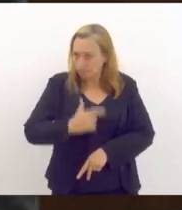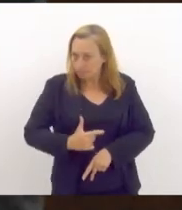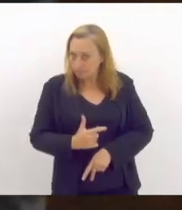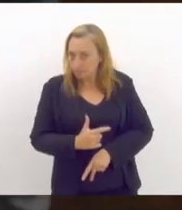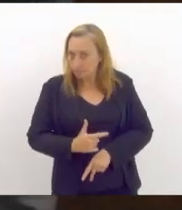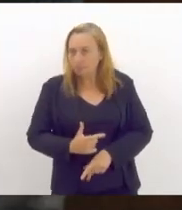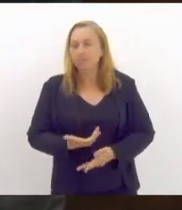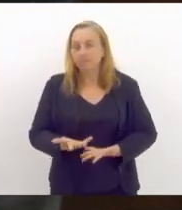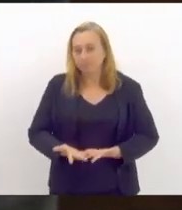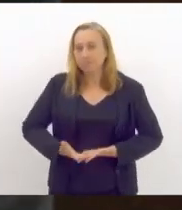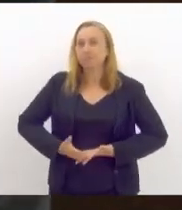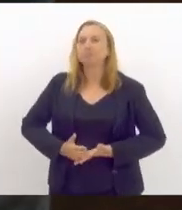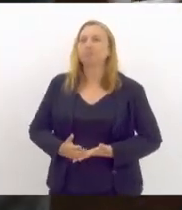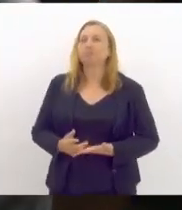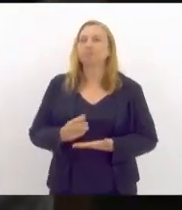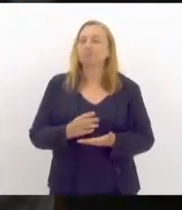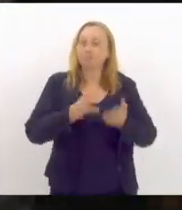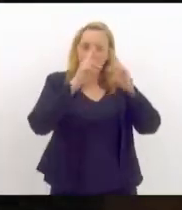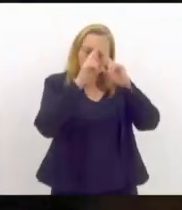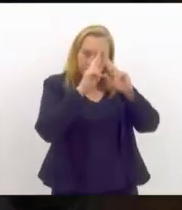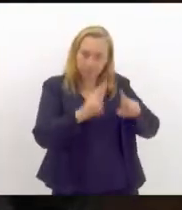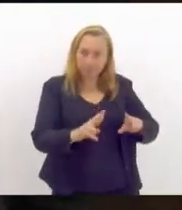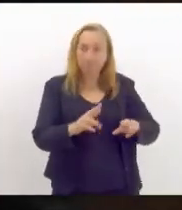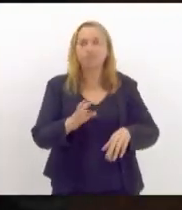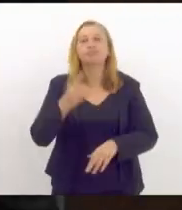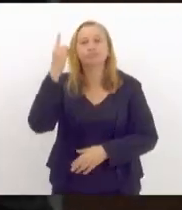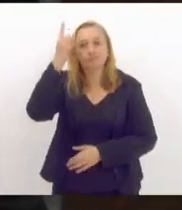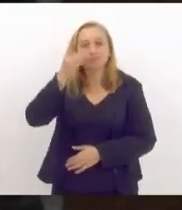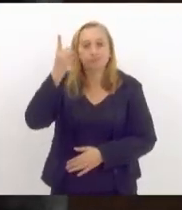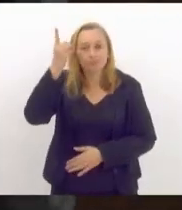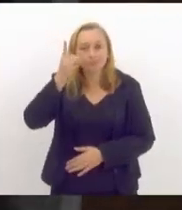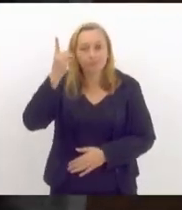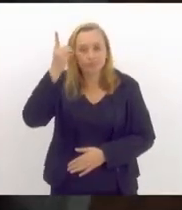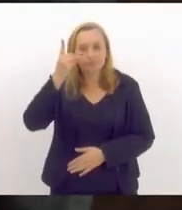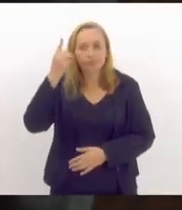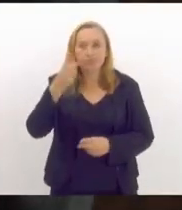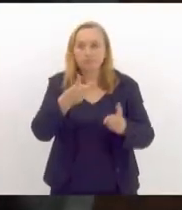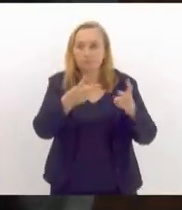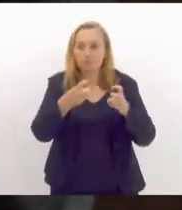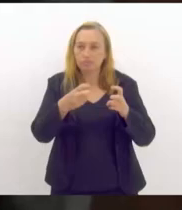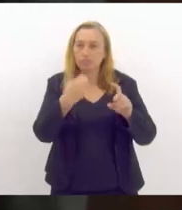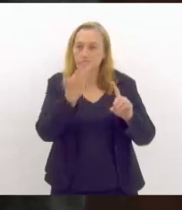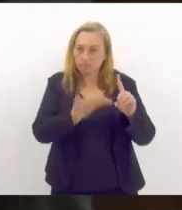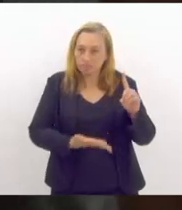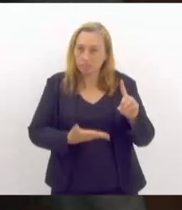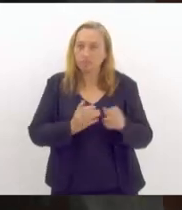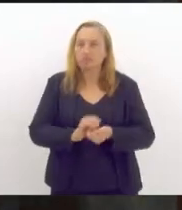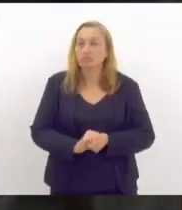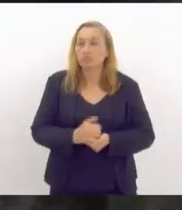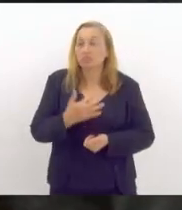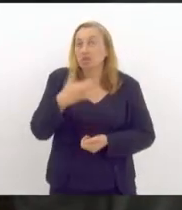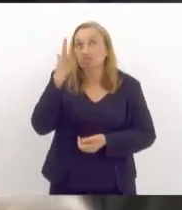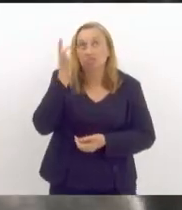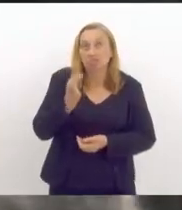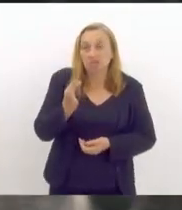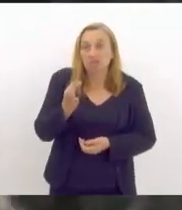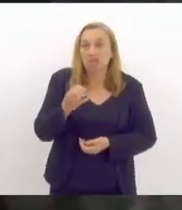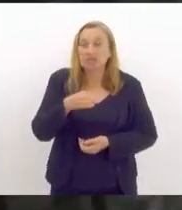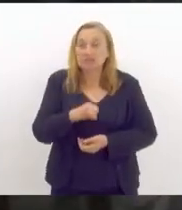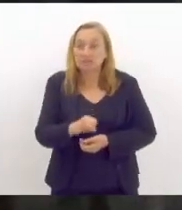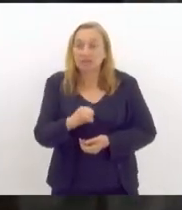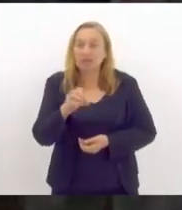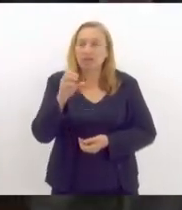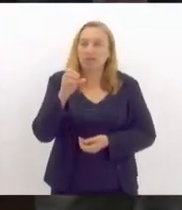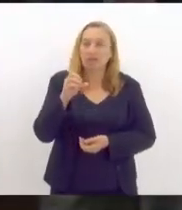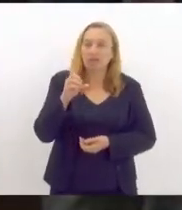apesar de respeitando a deputada que observou Essa honraria eu não sei se a